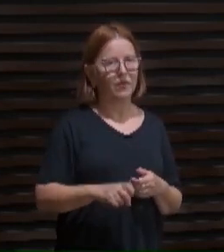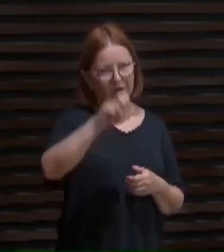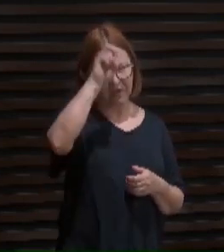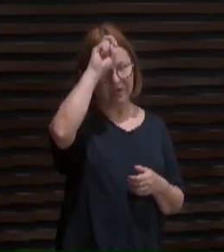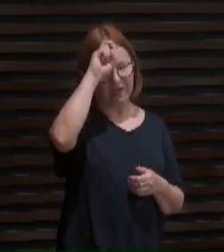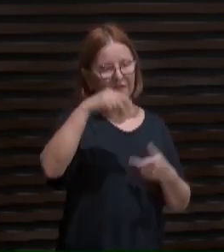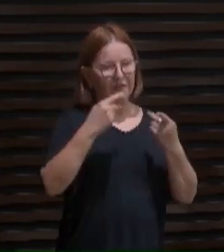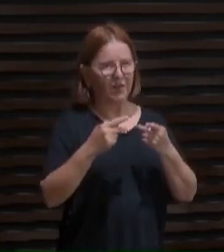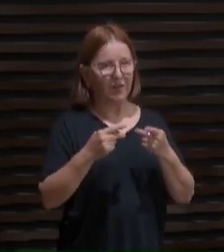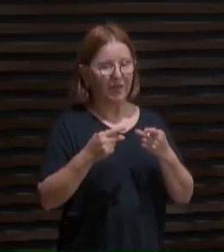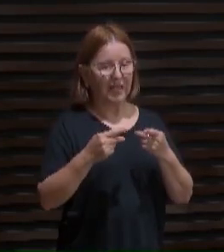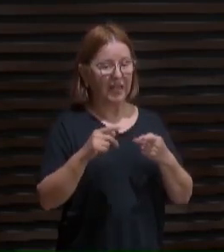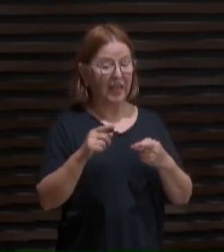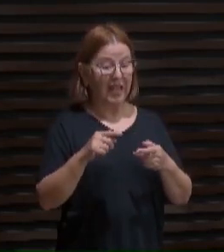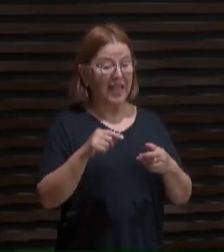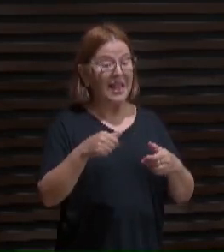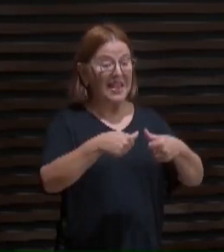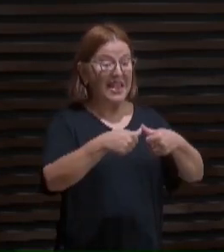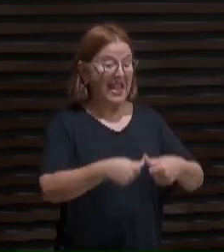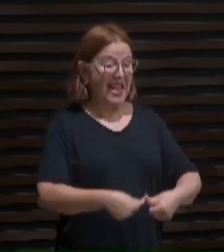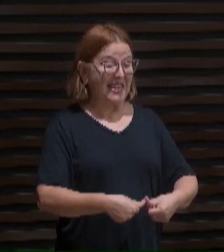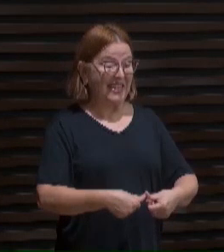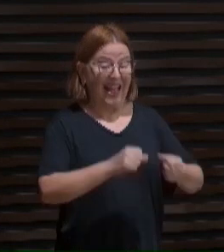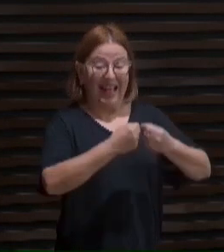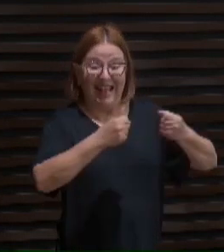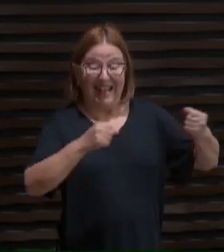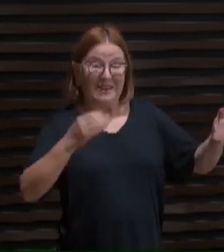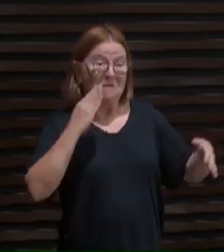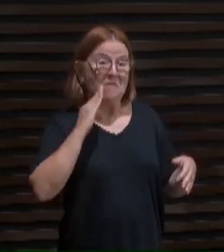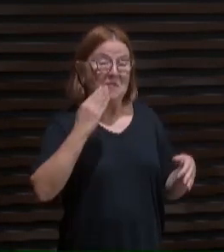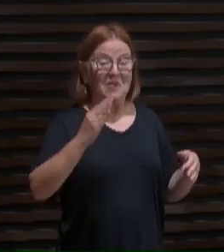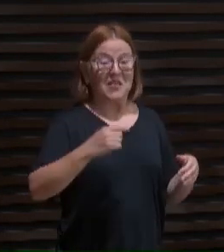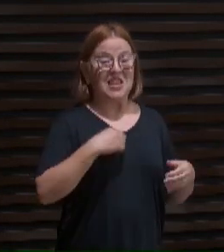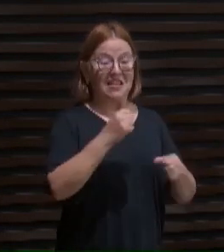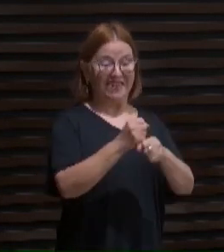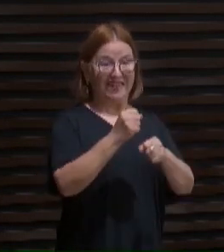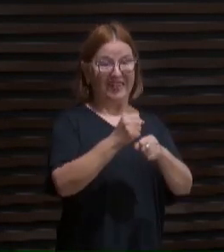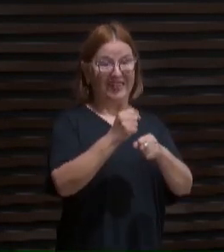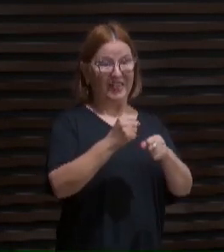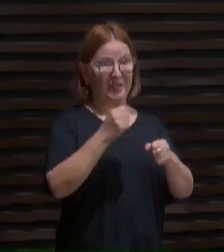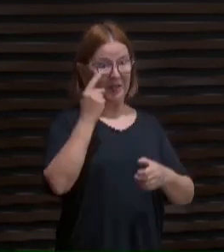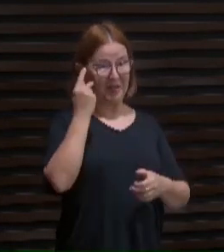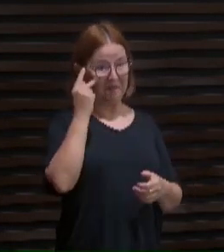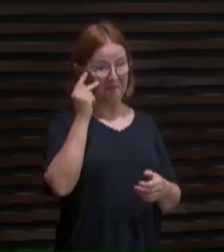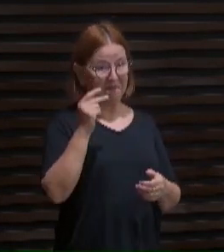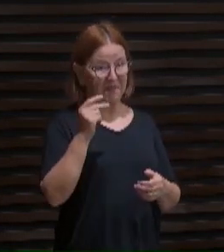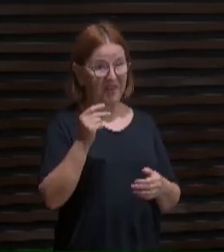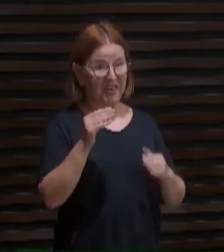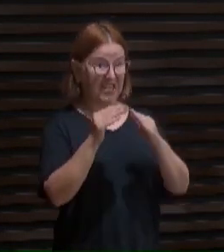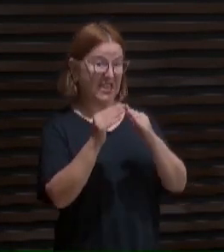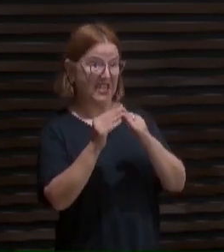a grande Babilônia que eu edifiquei para a casa real com